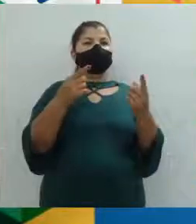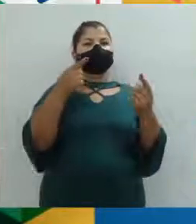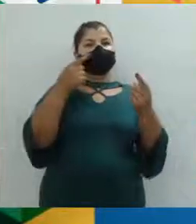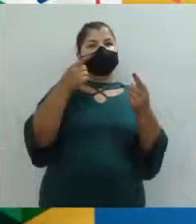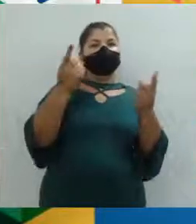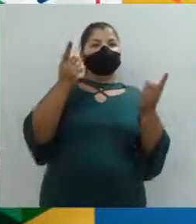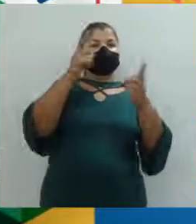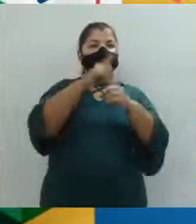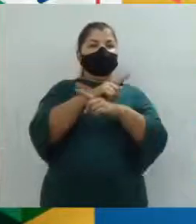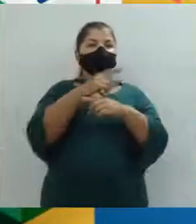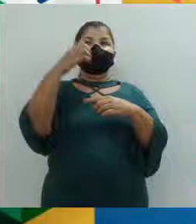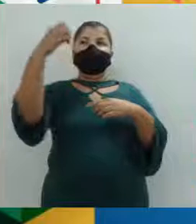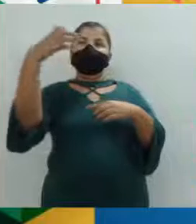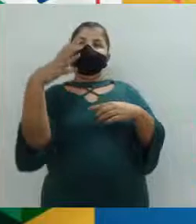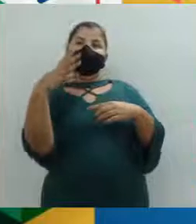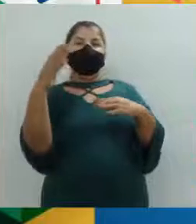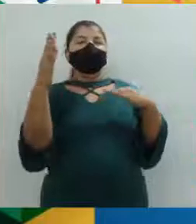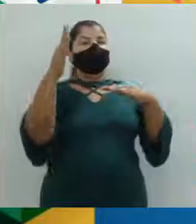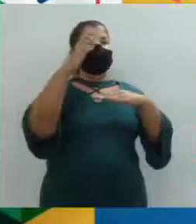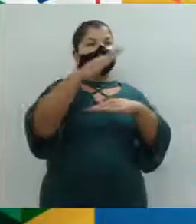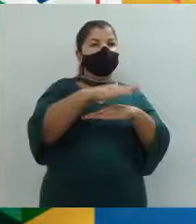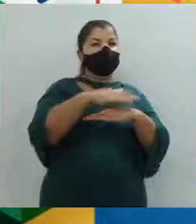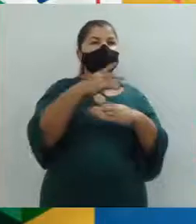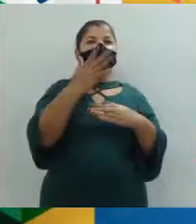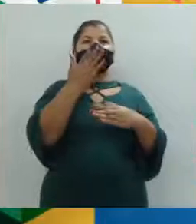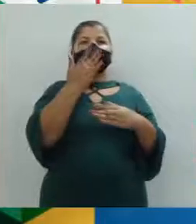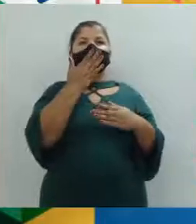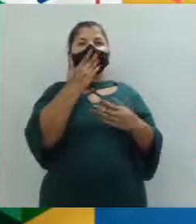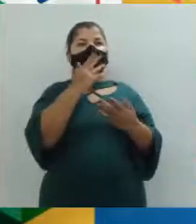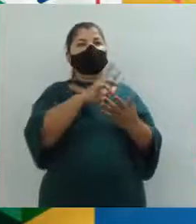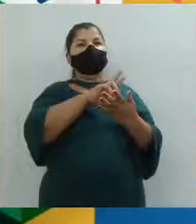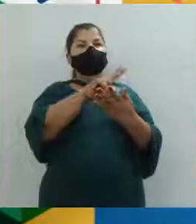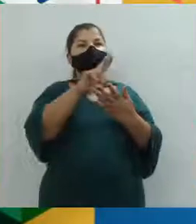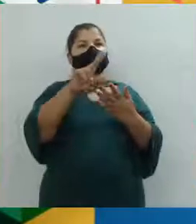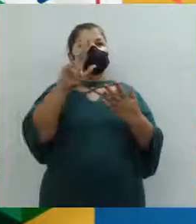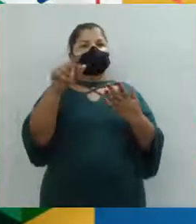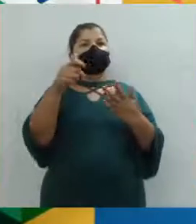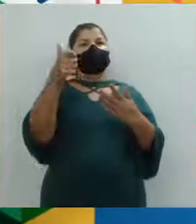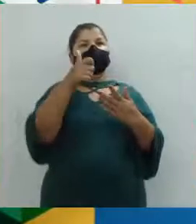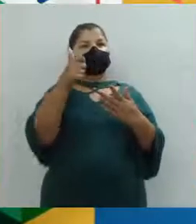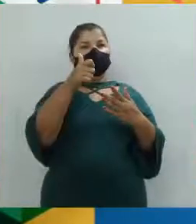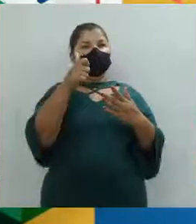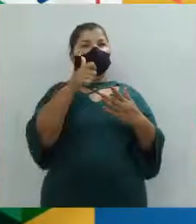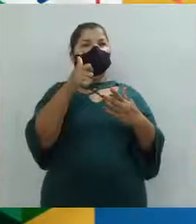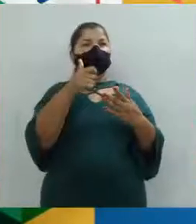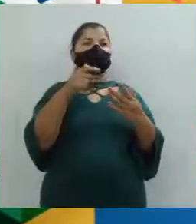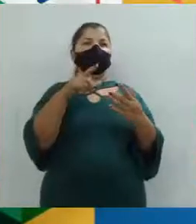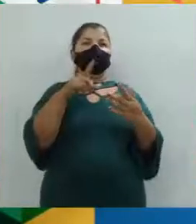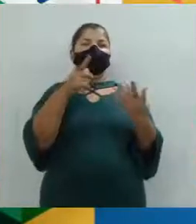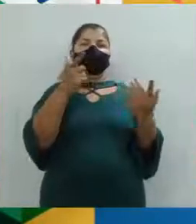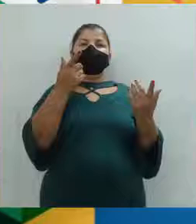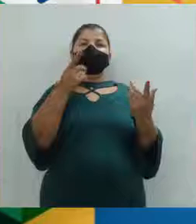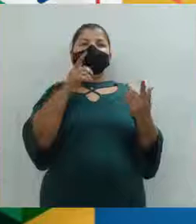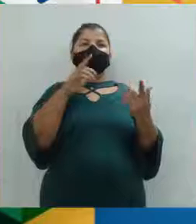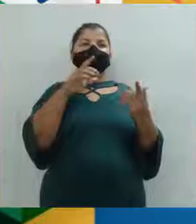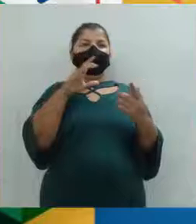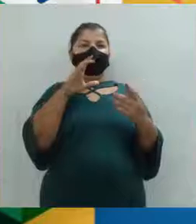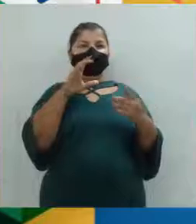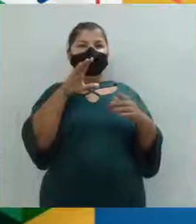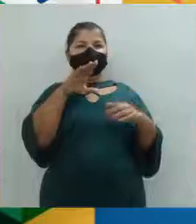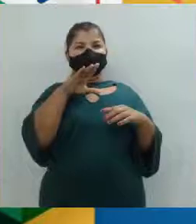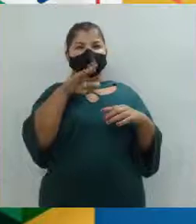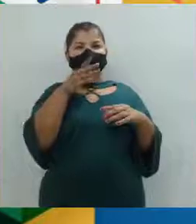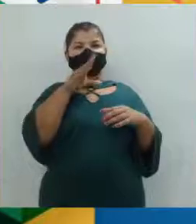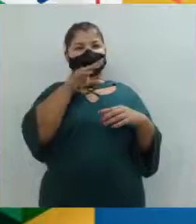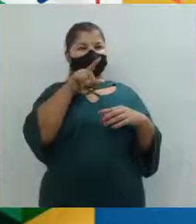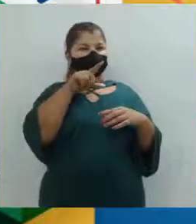e sombra, utilizando diferentes tonalidades de cores. E a gente vê no primeiro plano capivaras, não parece, viu gente, mas são